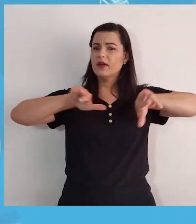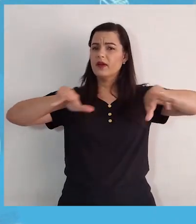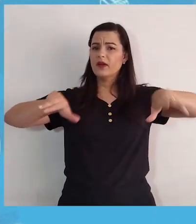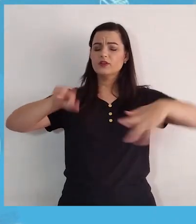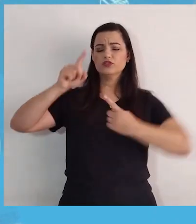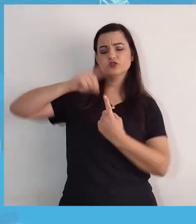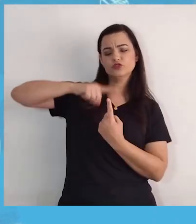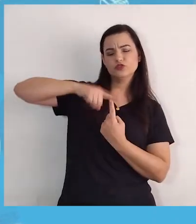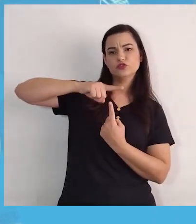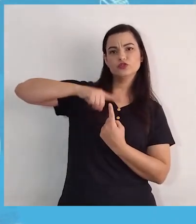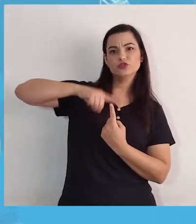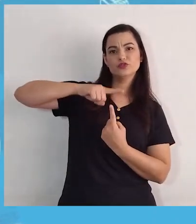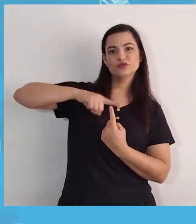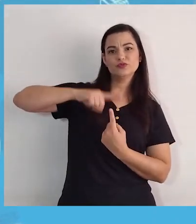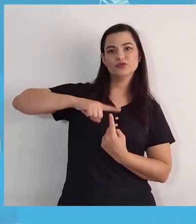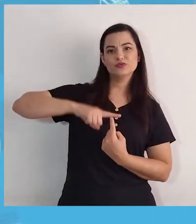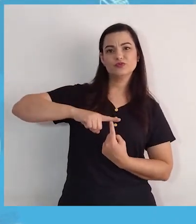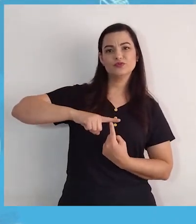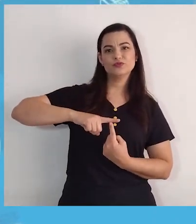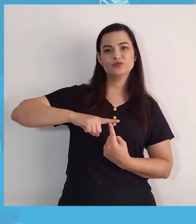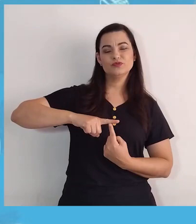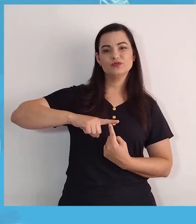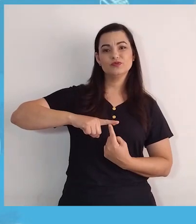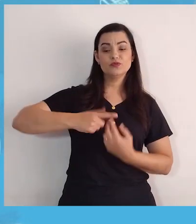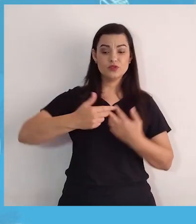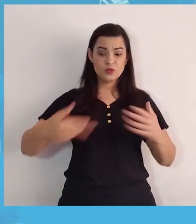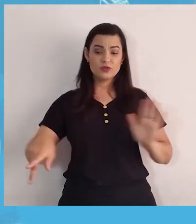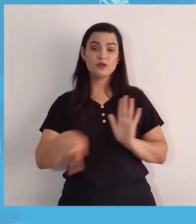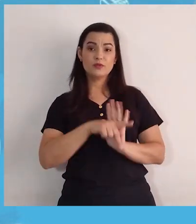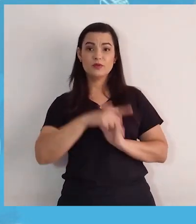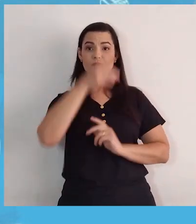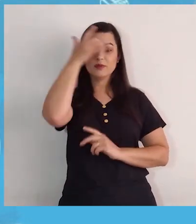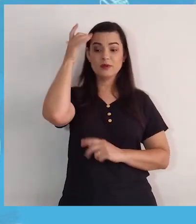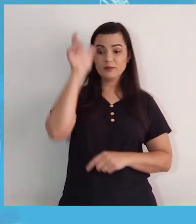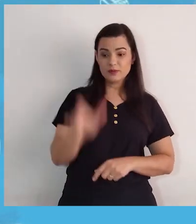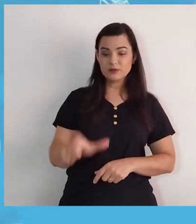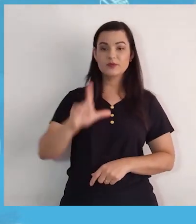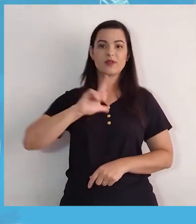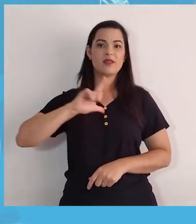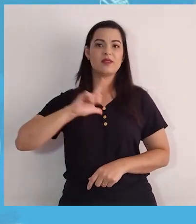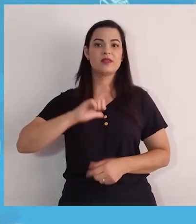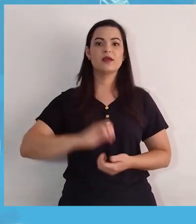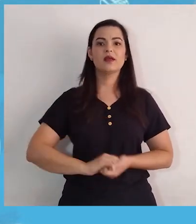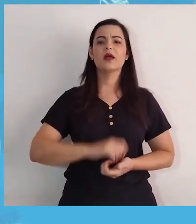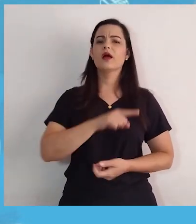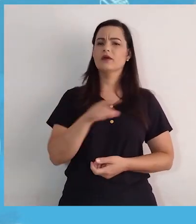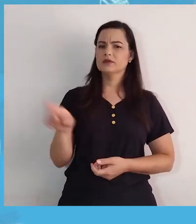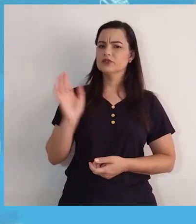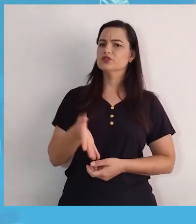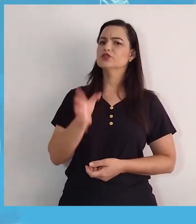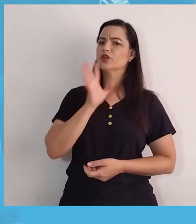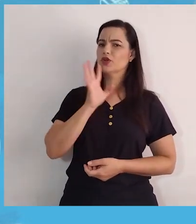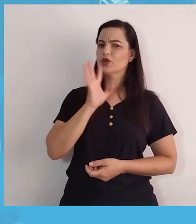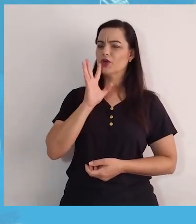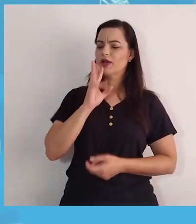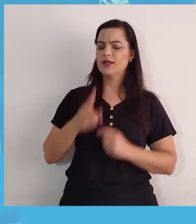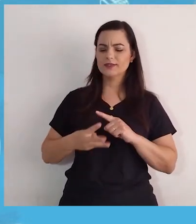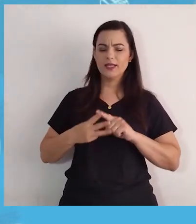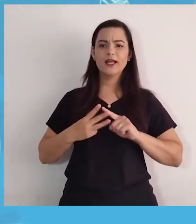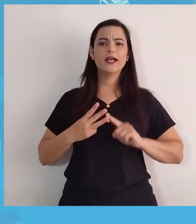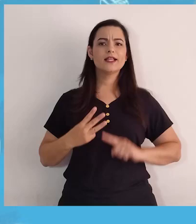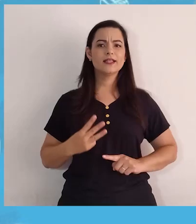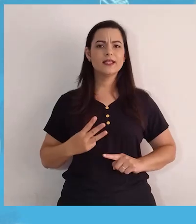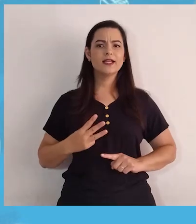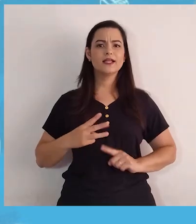tenho certeza que você conhece pelo menos 3 tipos de propriedade que nós já vimos em uma história muito conhecida da